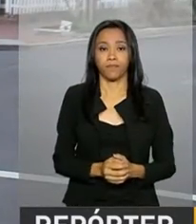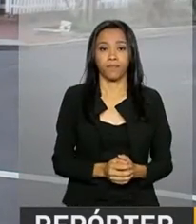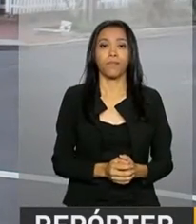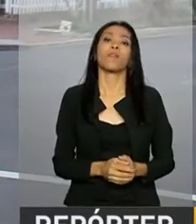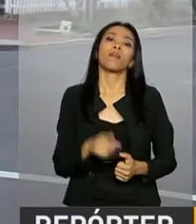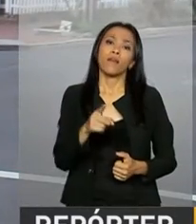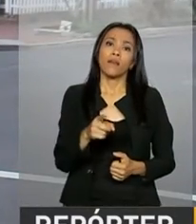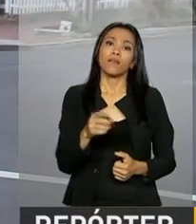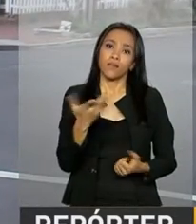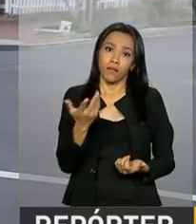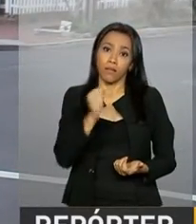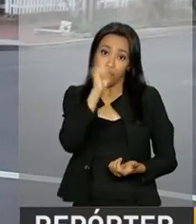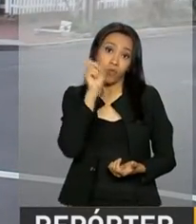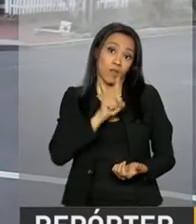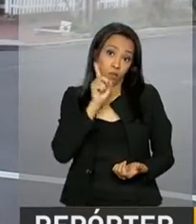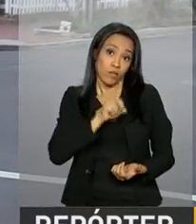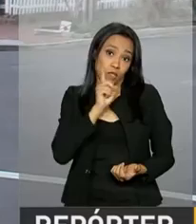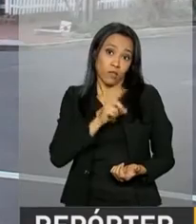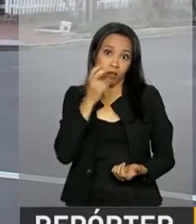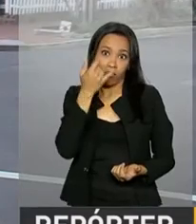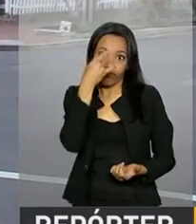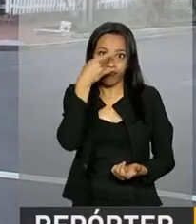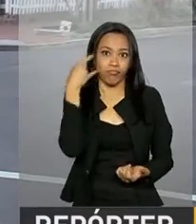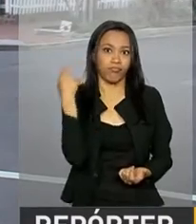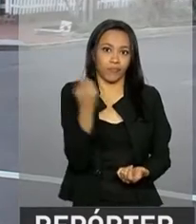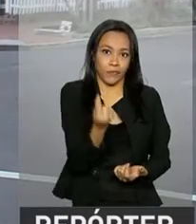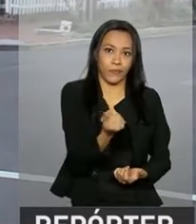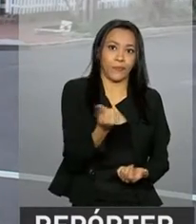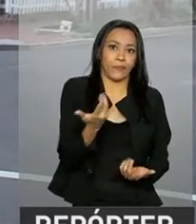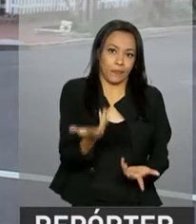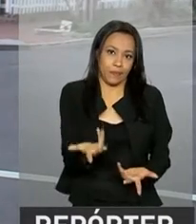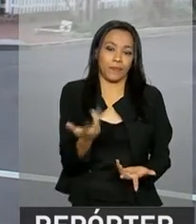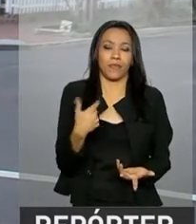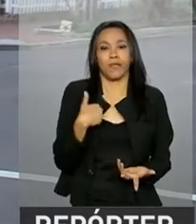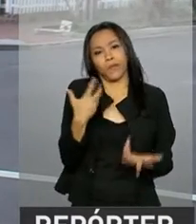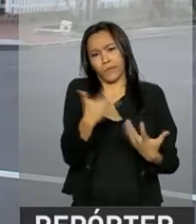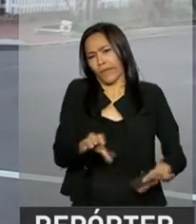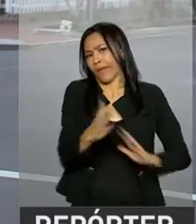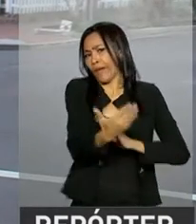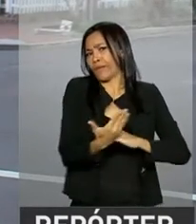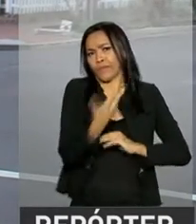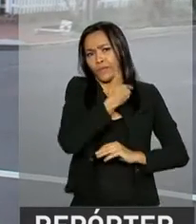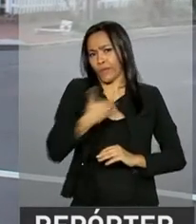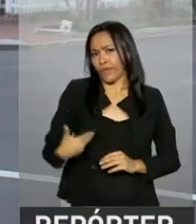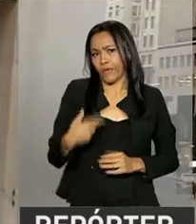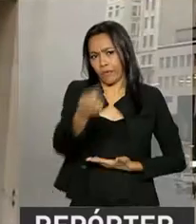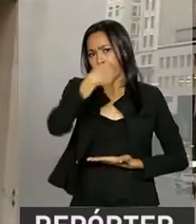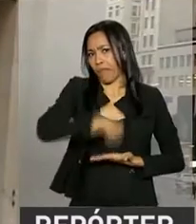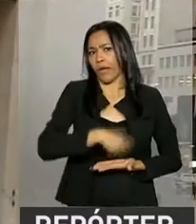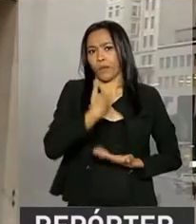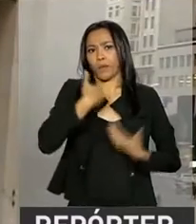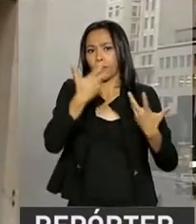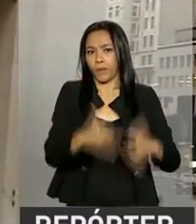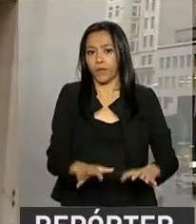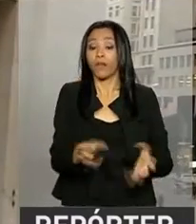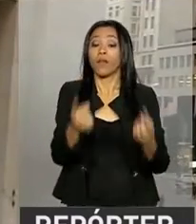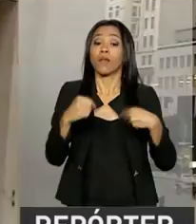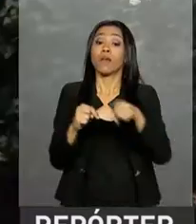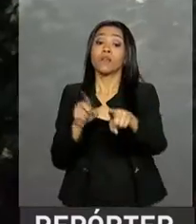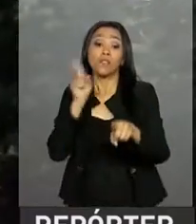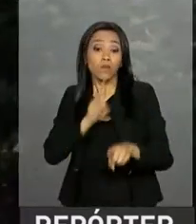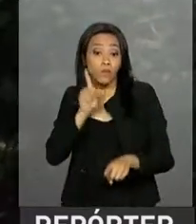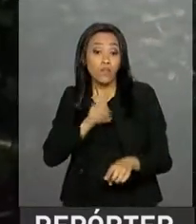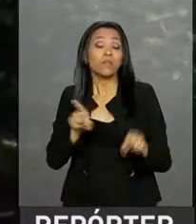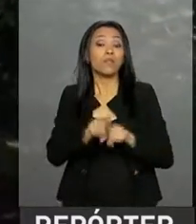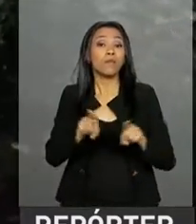É um país capitalista. É ótimo, é maravilhoso. Eu não quero ser ajudado pelo governo, pago pelo governo. Nos Estados Unidos também se